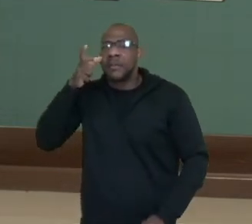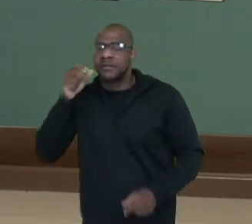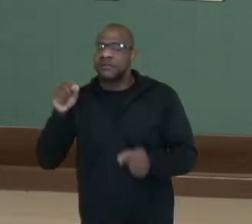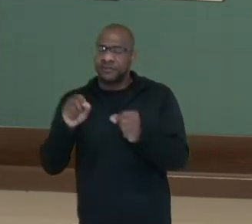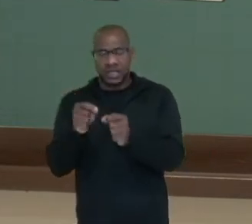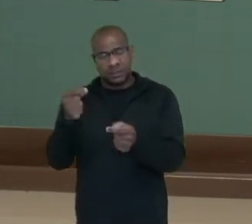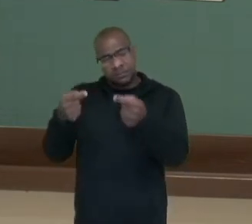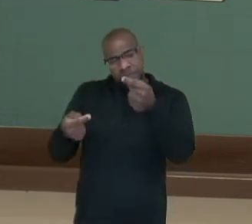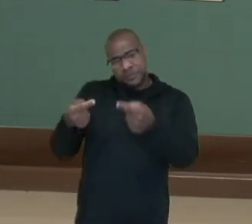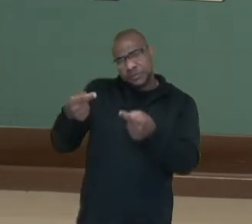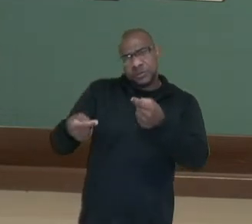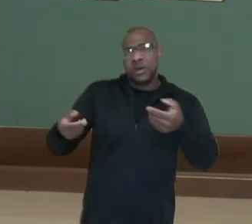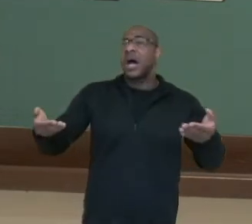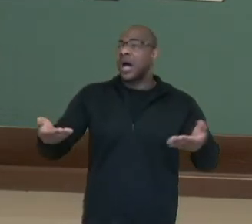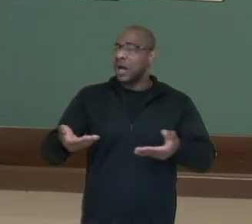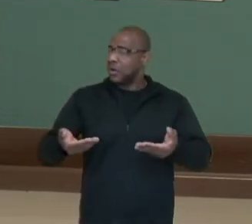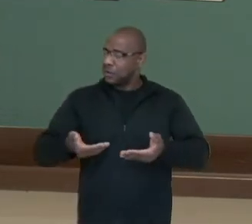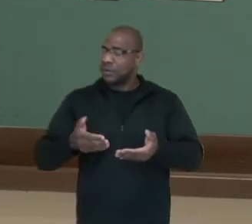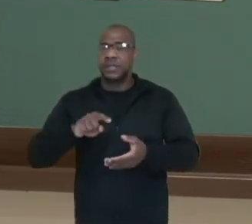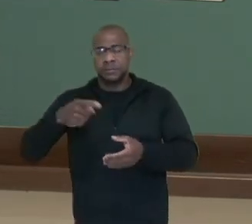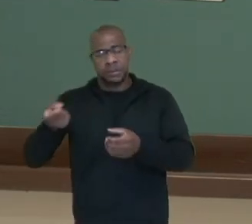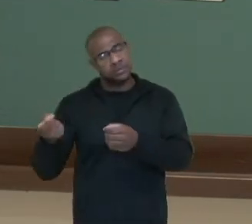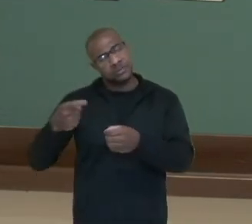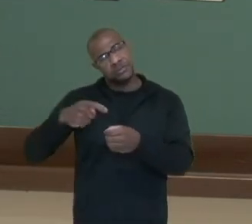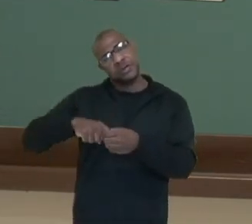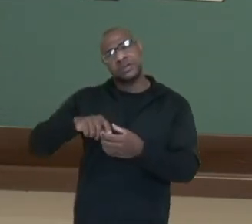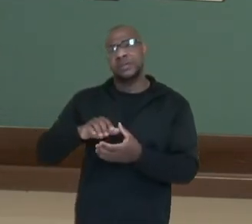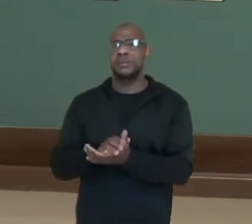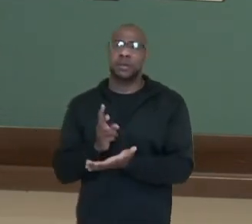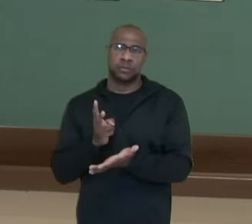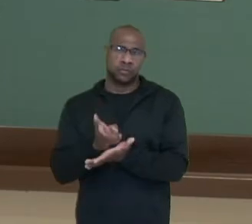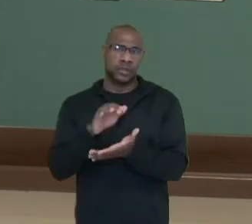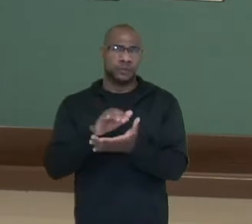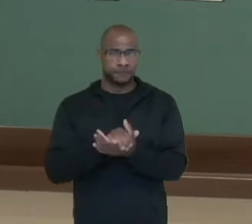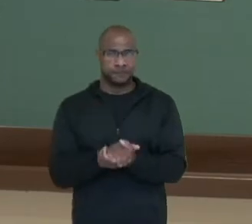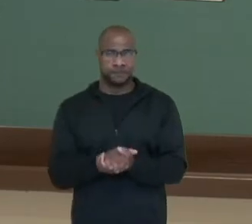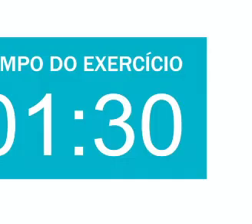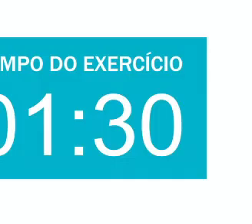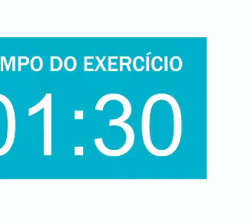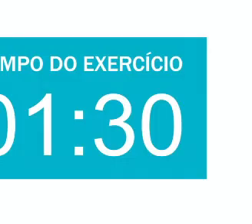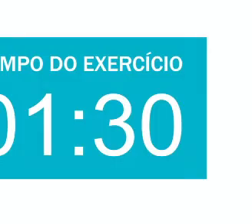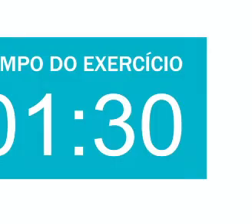uma sadia discussão com a sua turma e eu já volto para darmos continuidade até daqui a pouco.